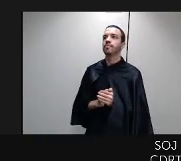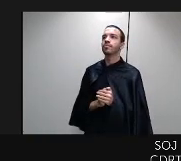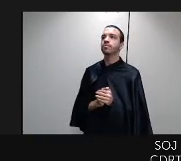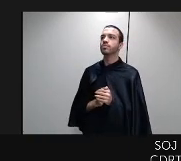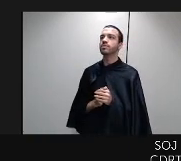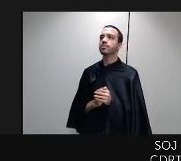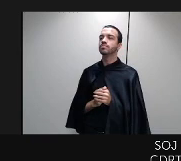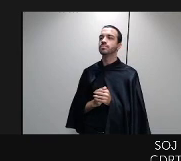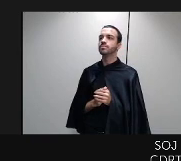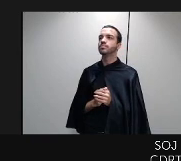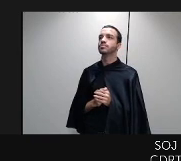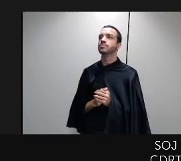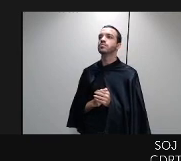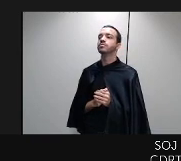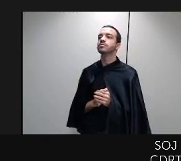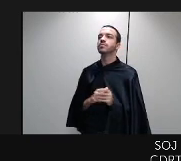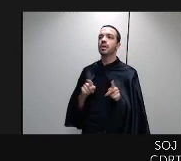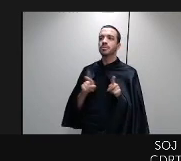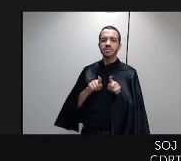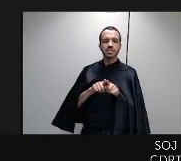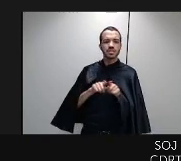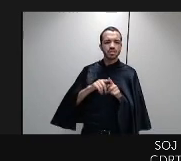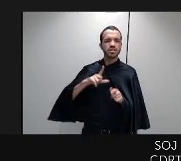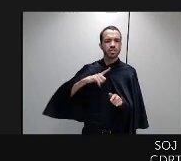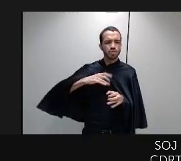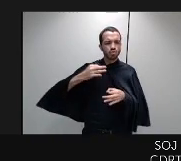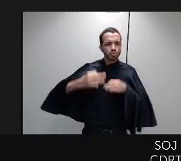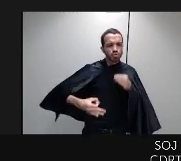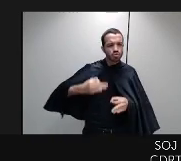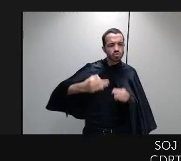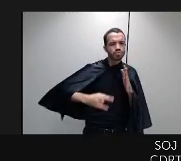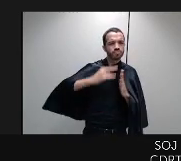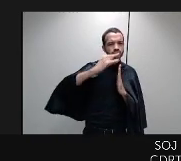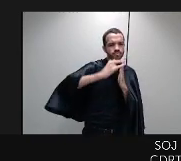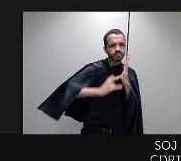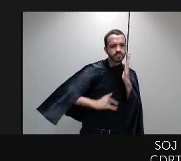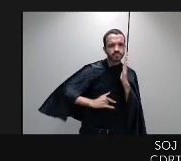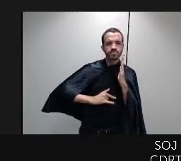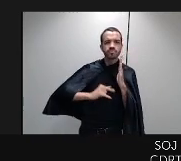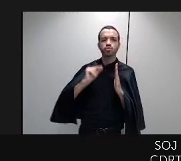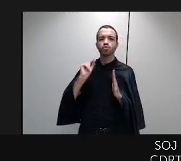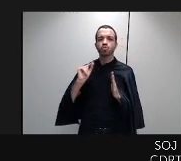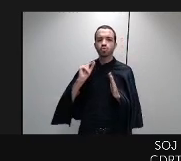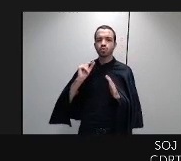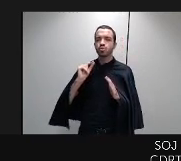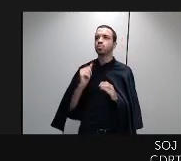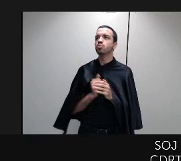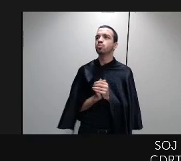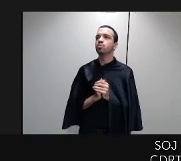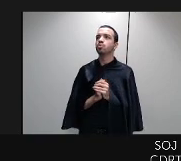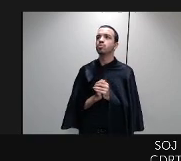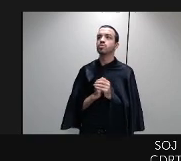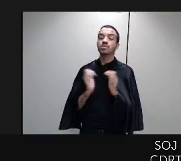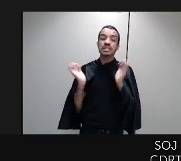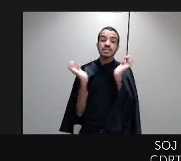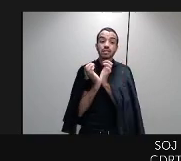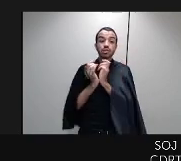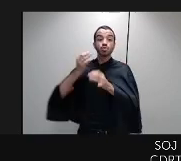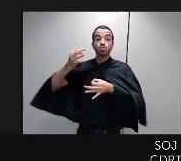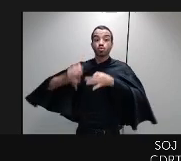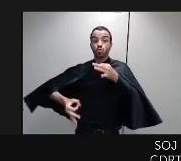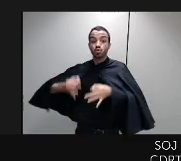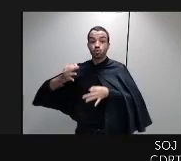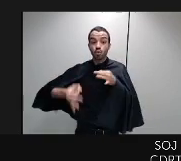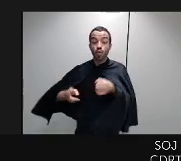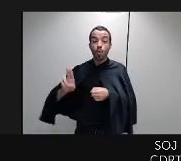fiscal está vedada a habilitação do crédito educar do crédito fiscal no juízo Universal da Falência